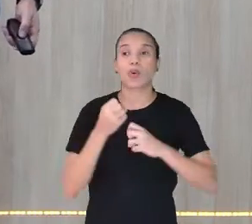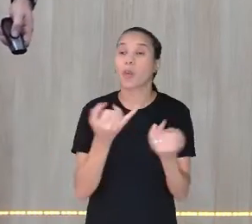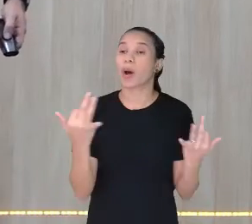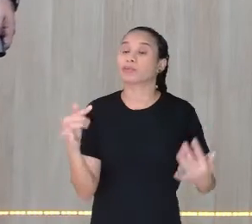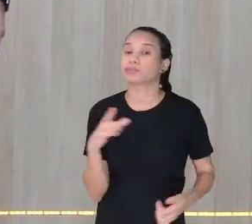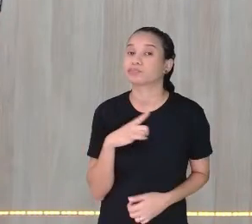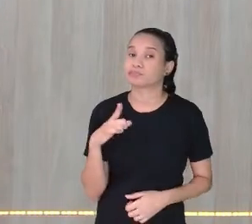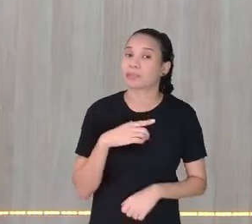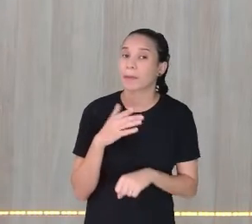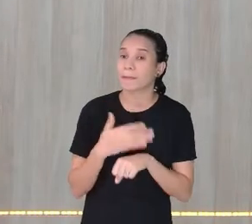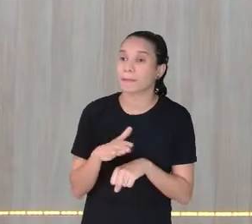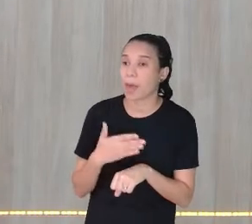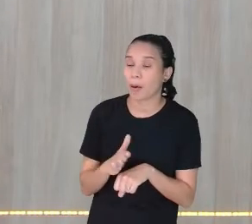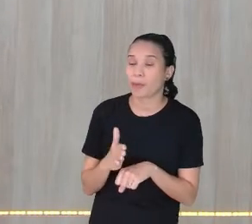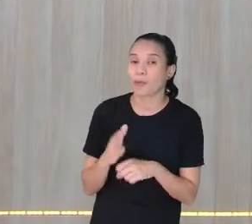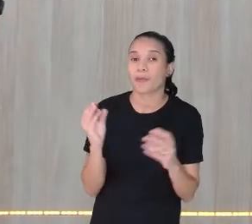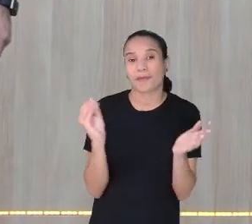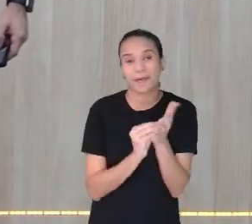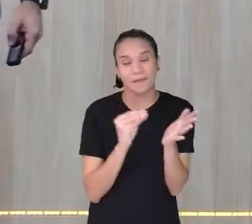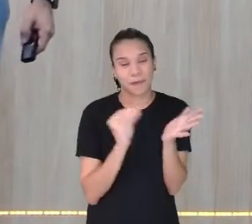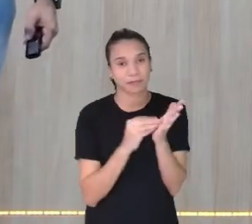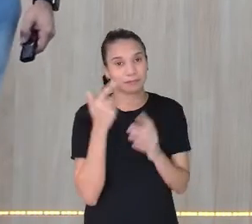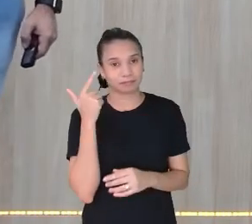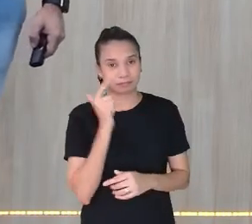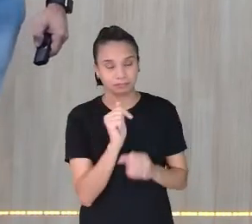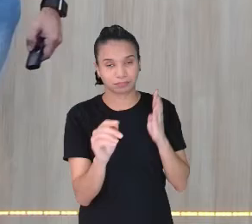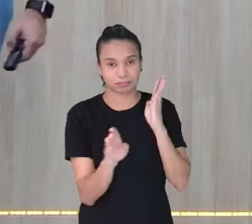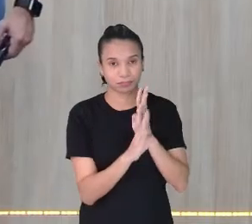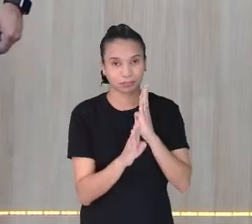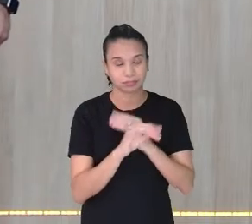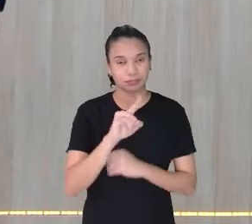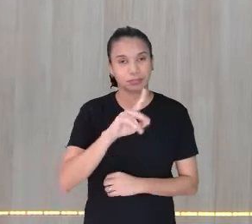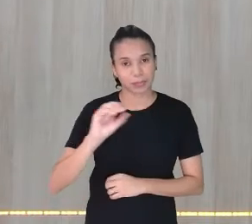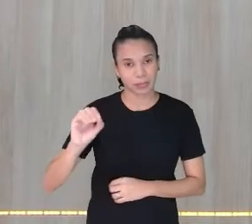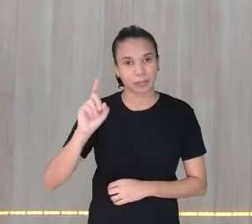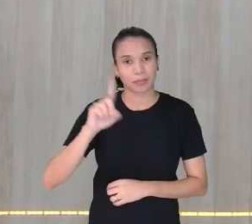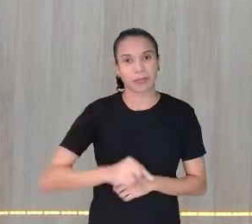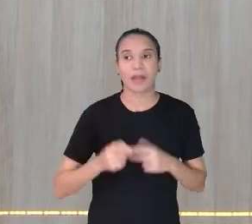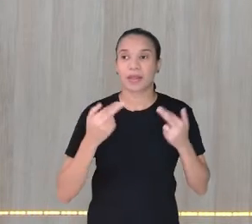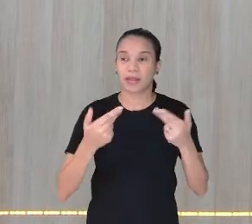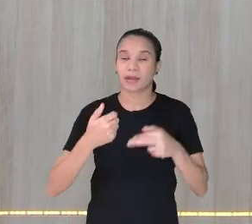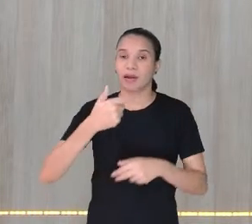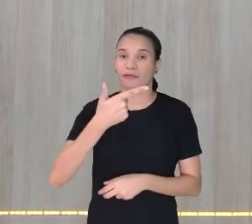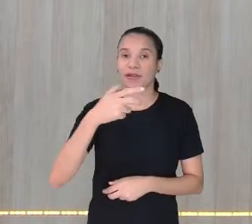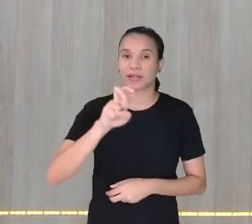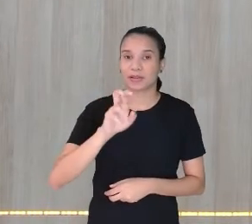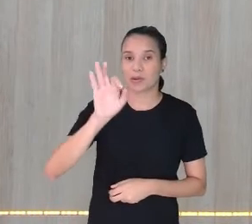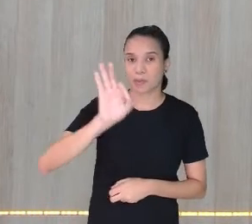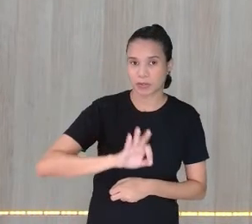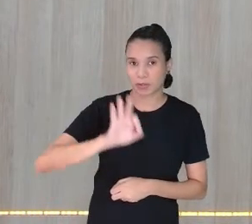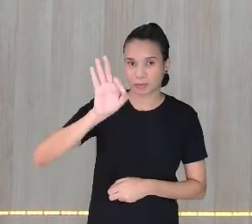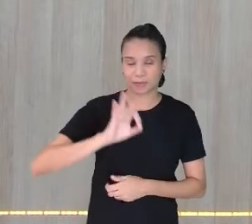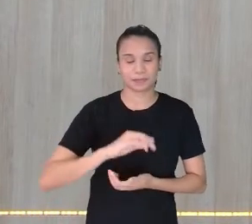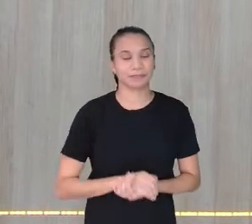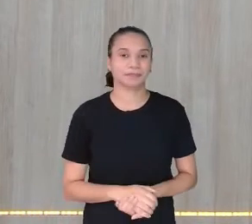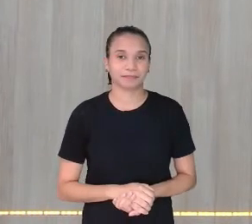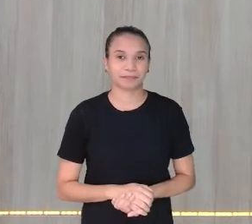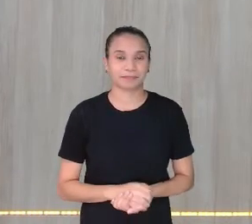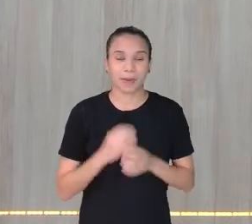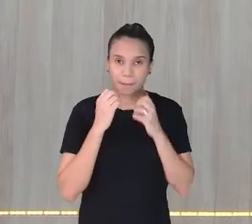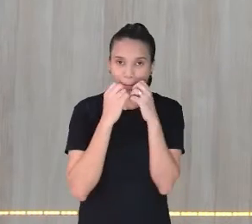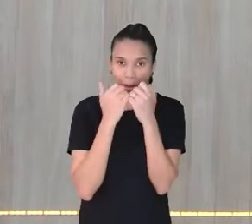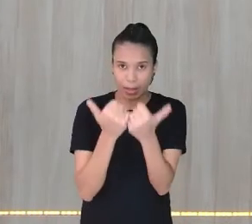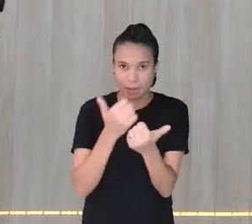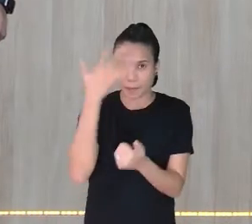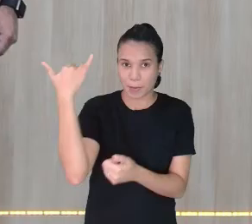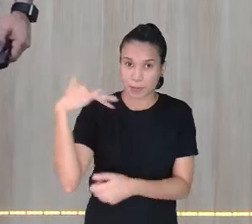estar pintado de branco? O que falta para 100%, que é igual a 25%.